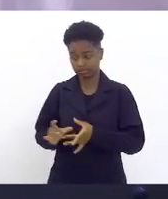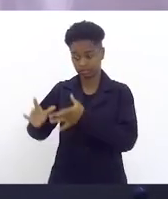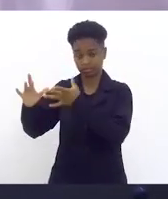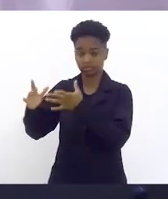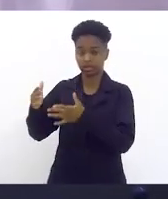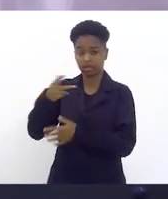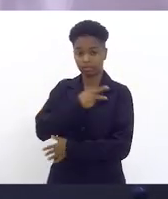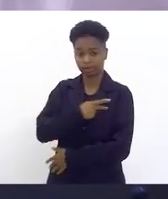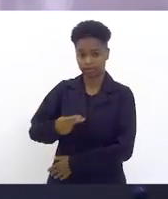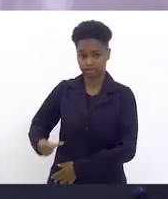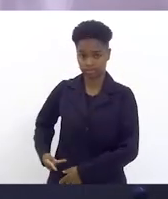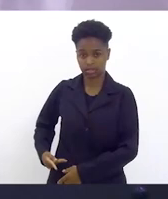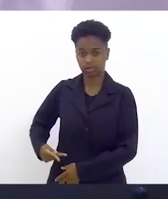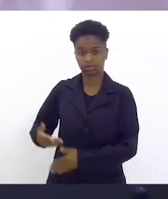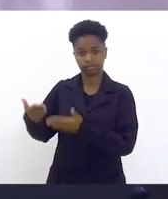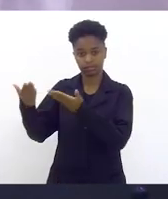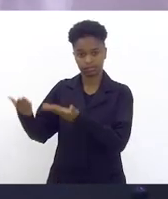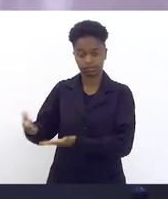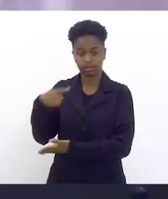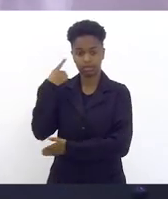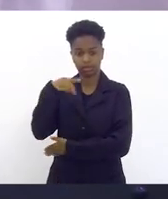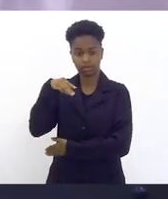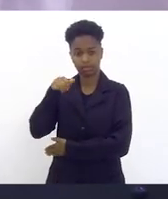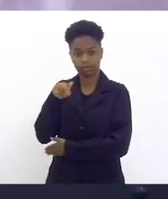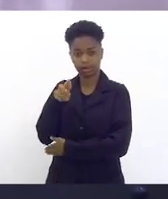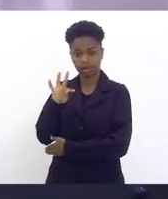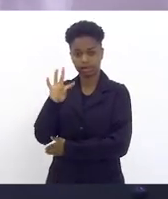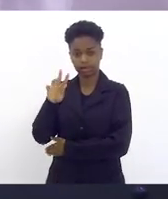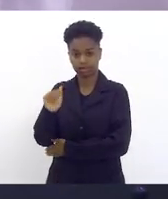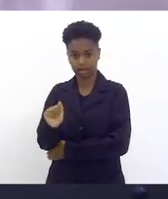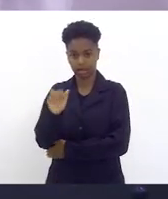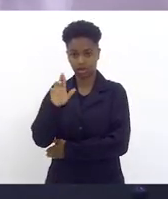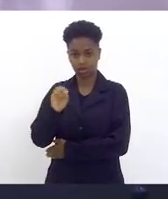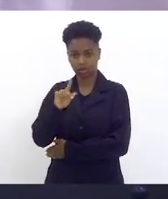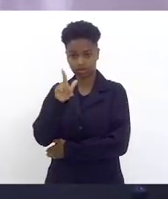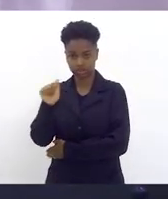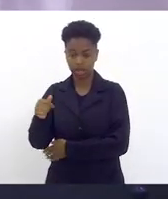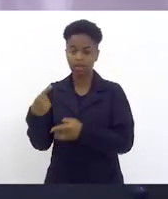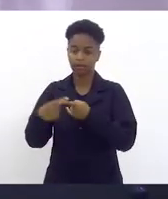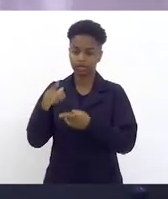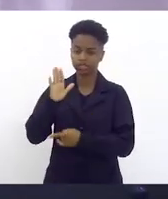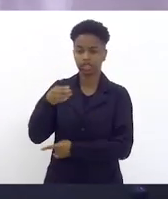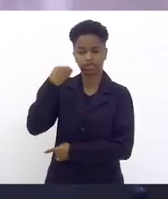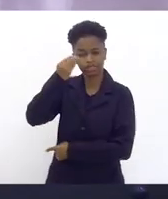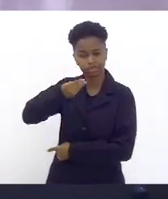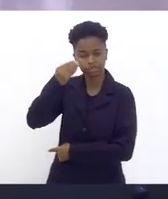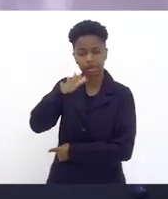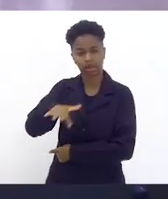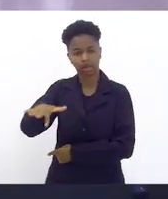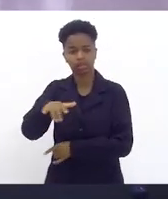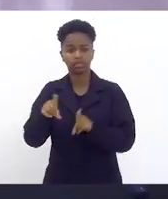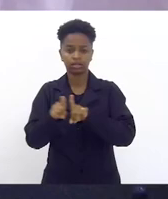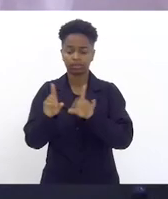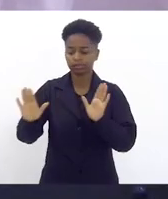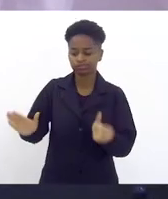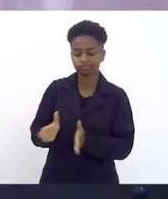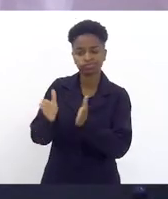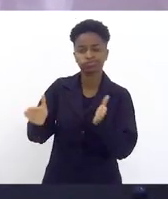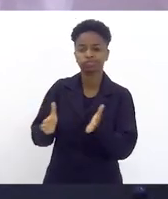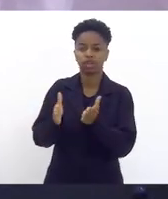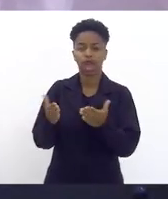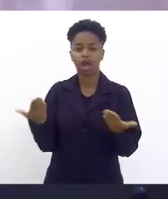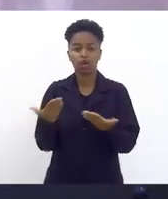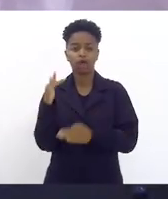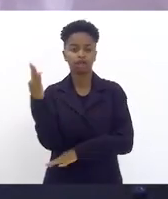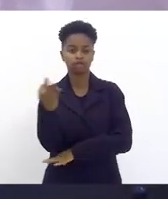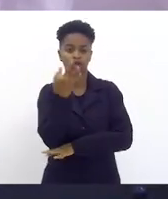audiência a ilustre deputada Marta Rocha por ser a parlamentar mais experiente e que impulsionou a formalização